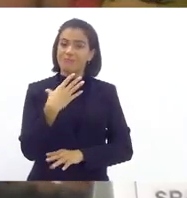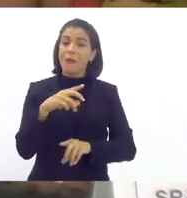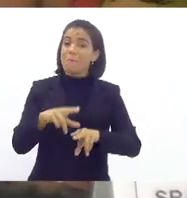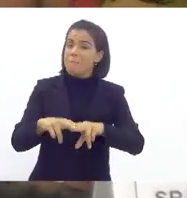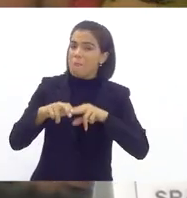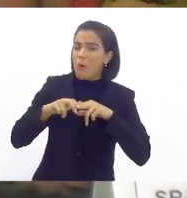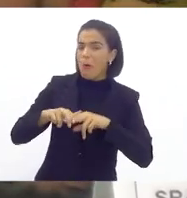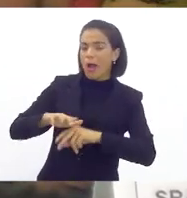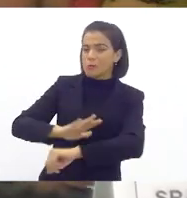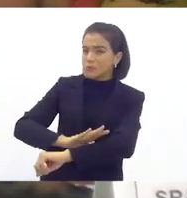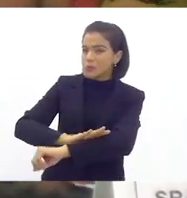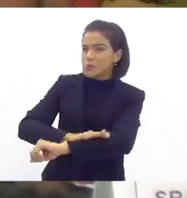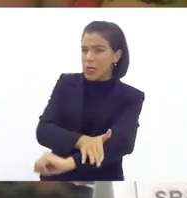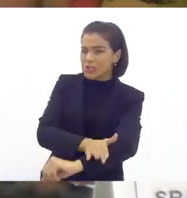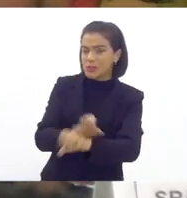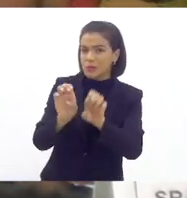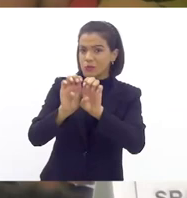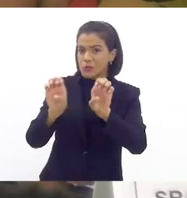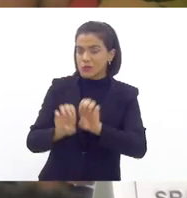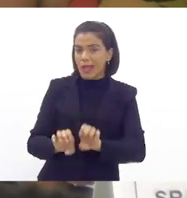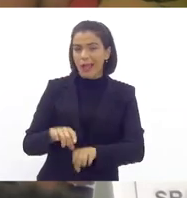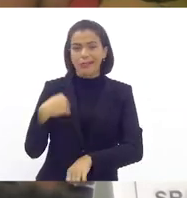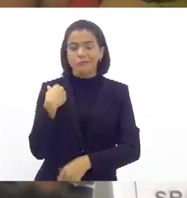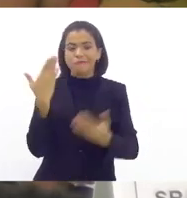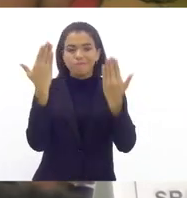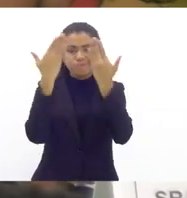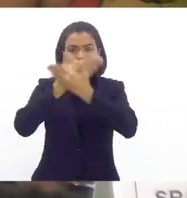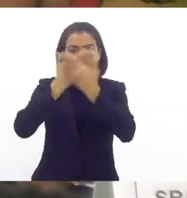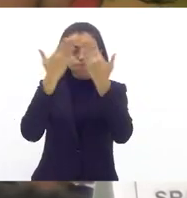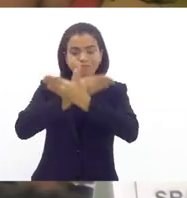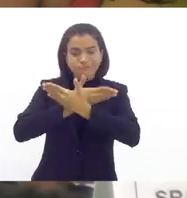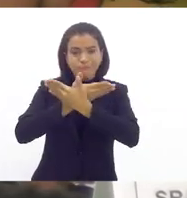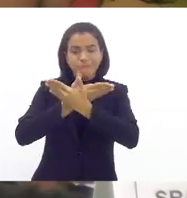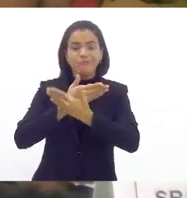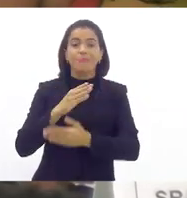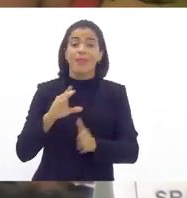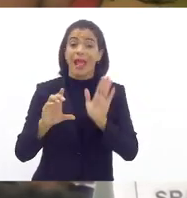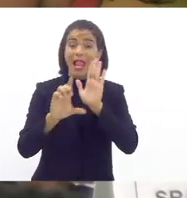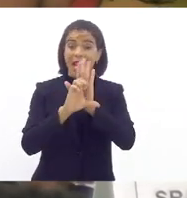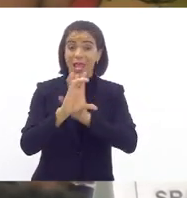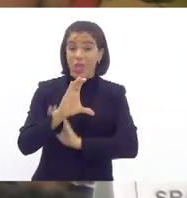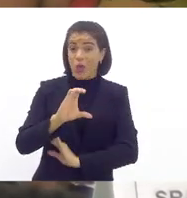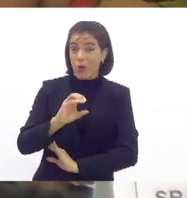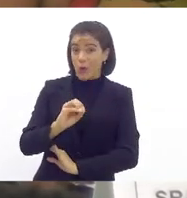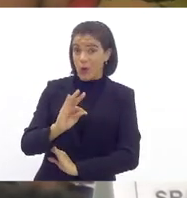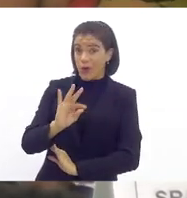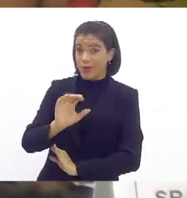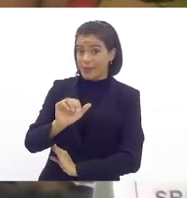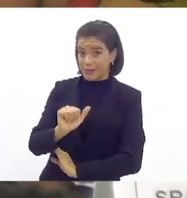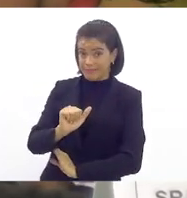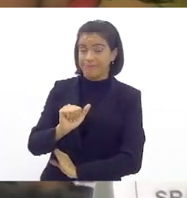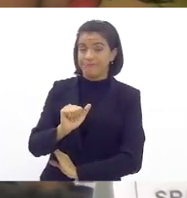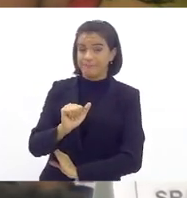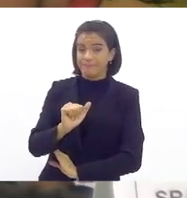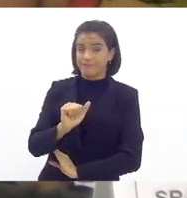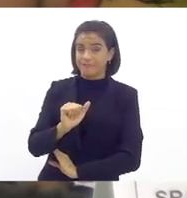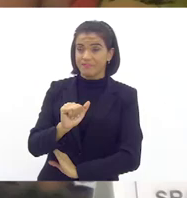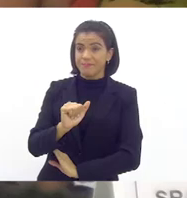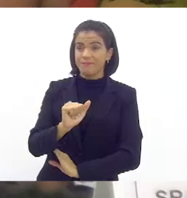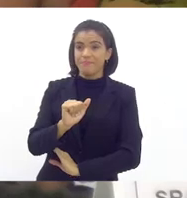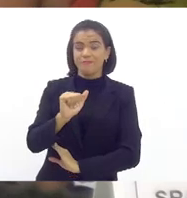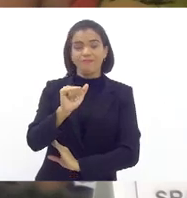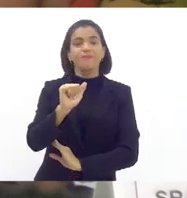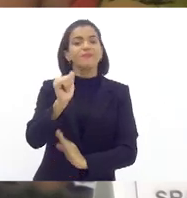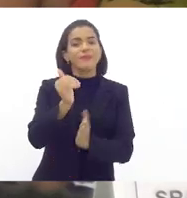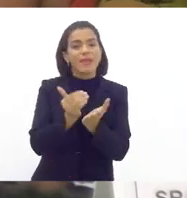do racismo estrutural, nós não conseguimos enxergar. Nós tivemos a lei das cotas a